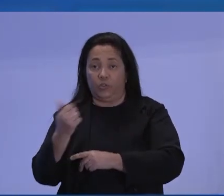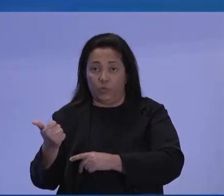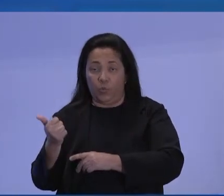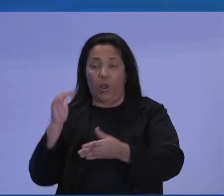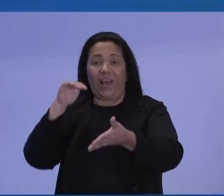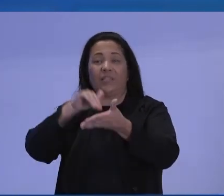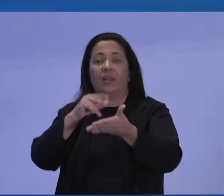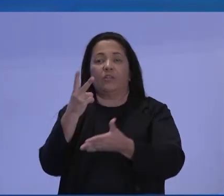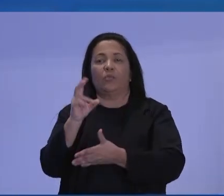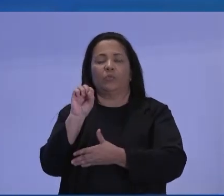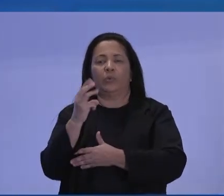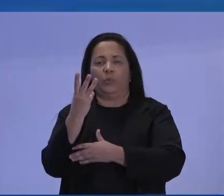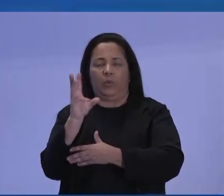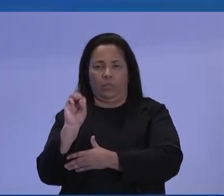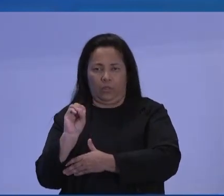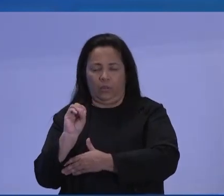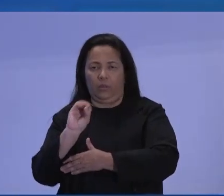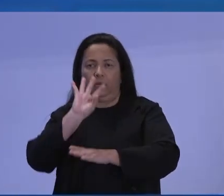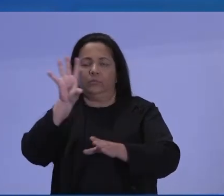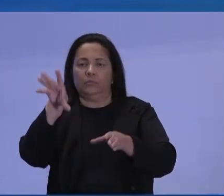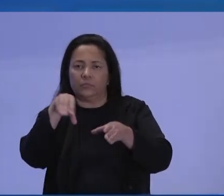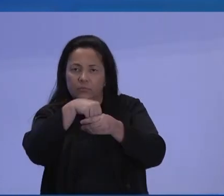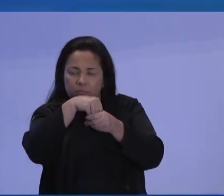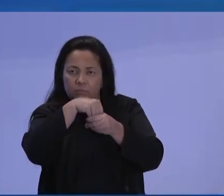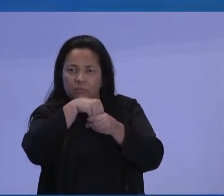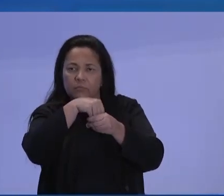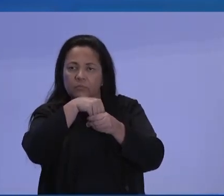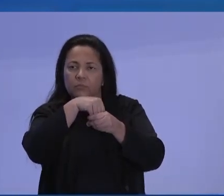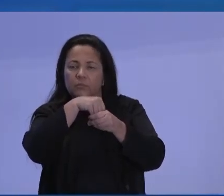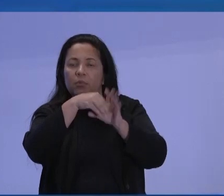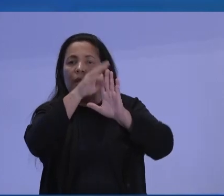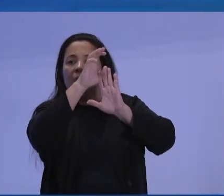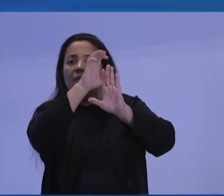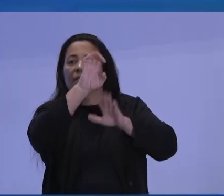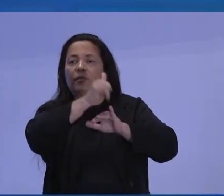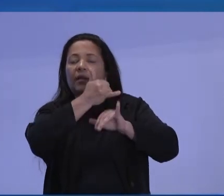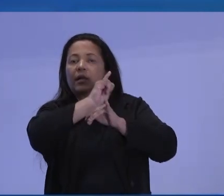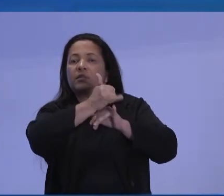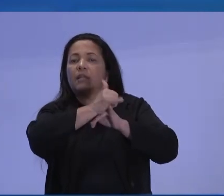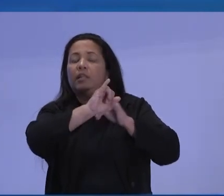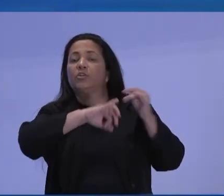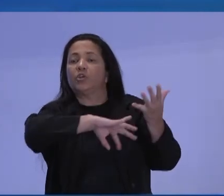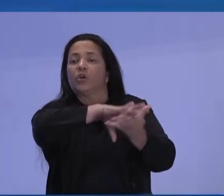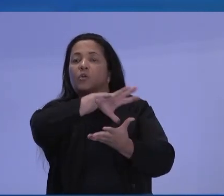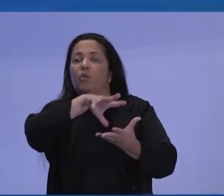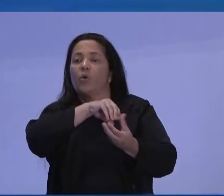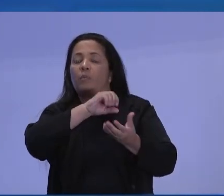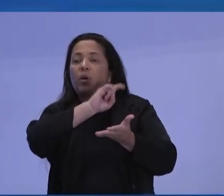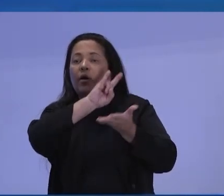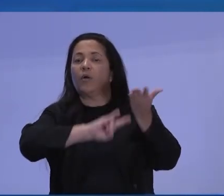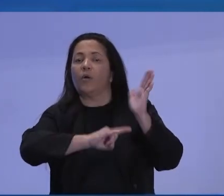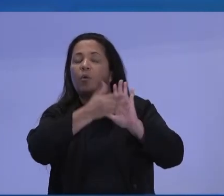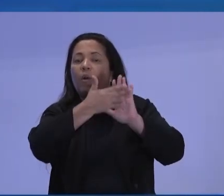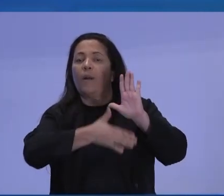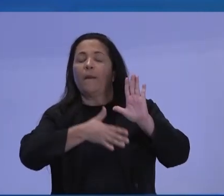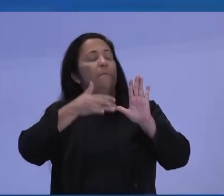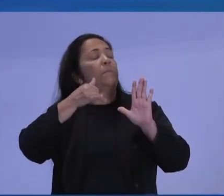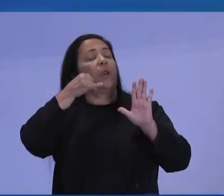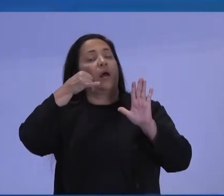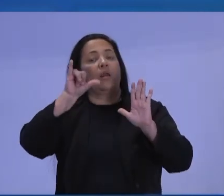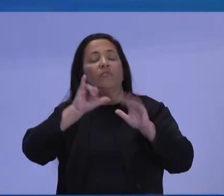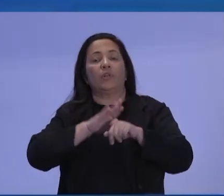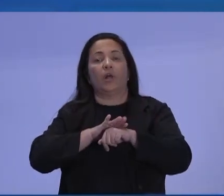2021-2030 e também faz parte da estratégia global para a eliminação de